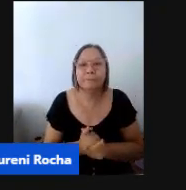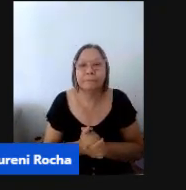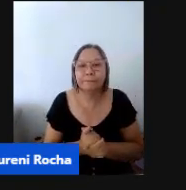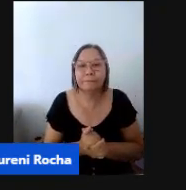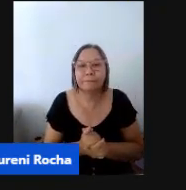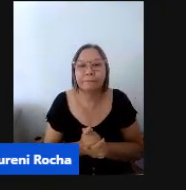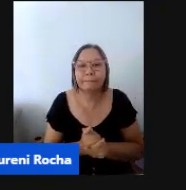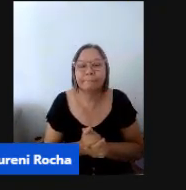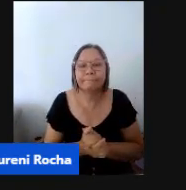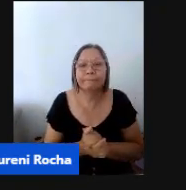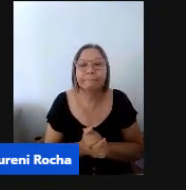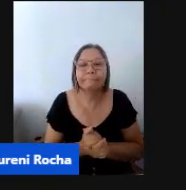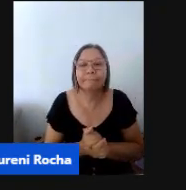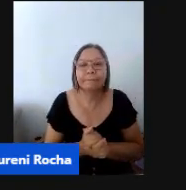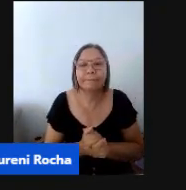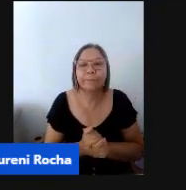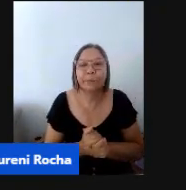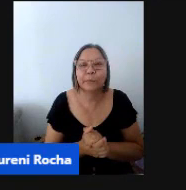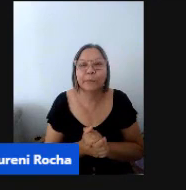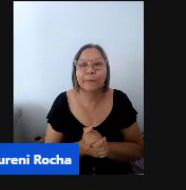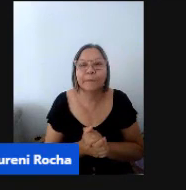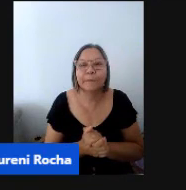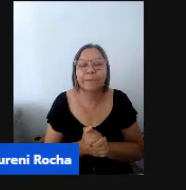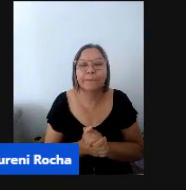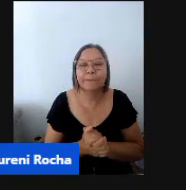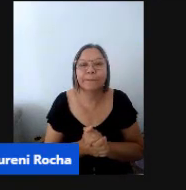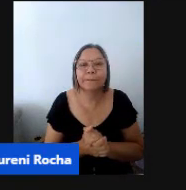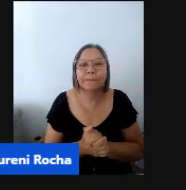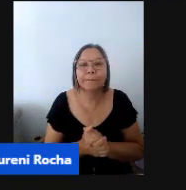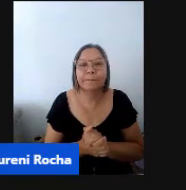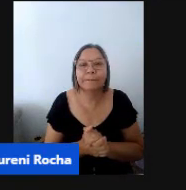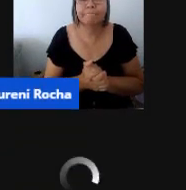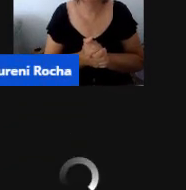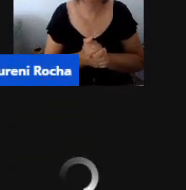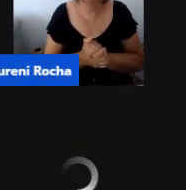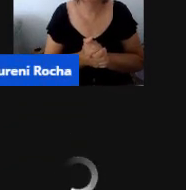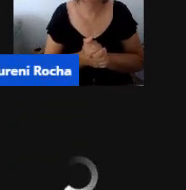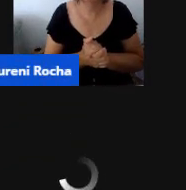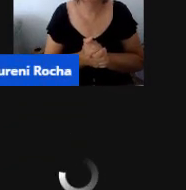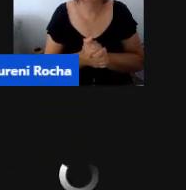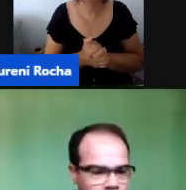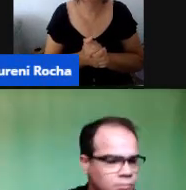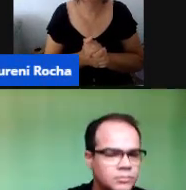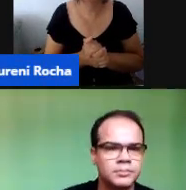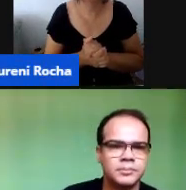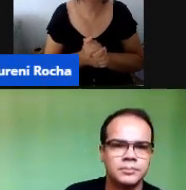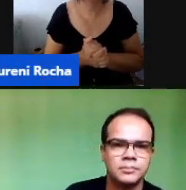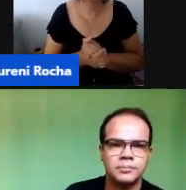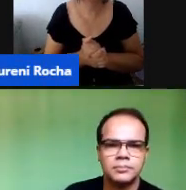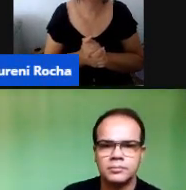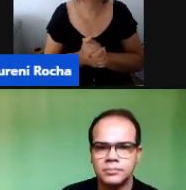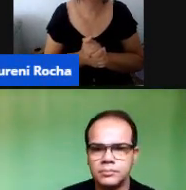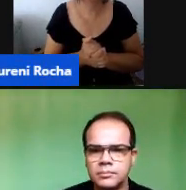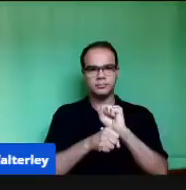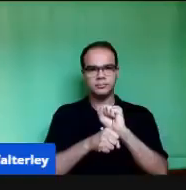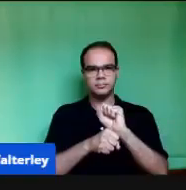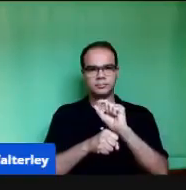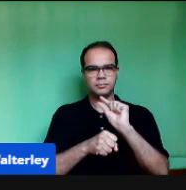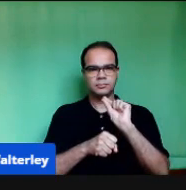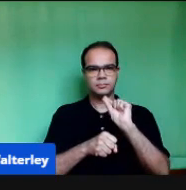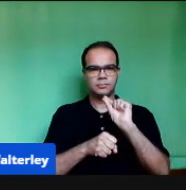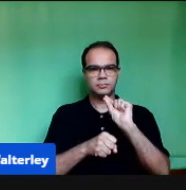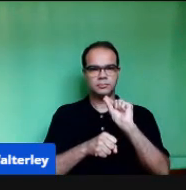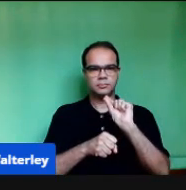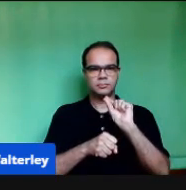ter um processo de desenvolvimento, de socialização e assim por diante. Então, isso é fundamental. É o